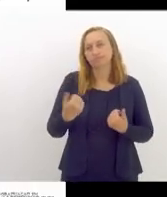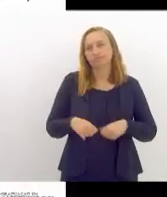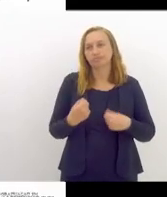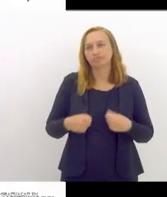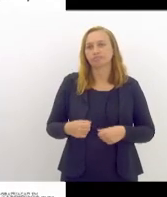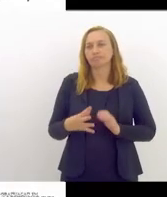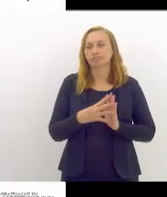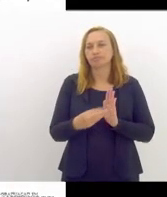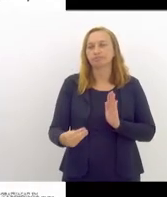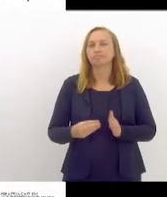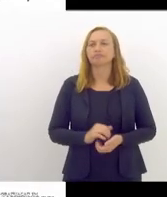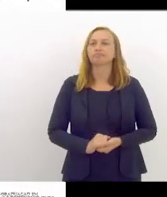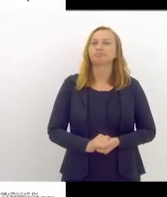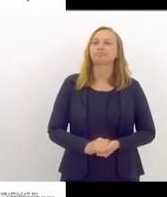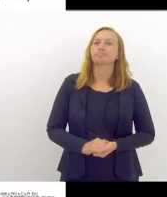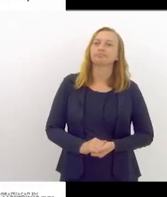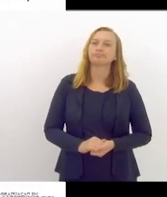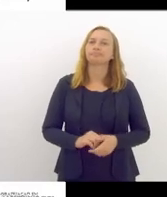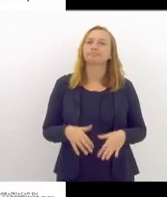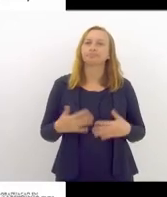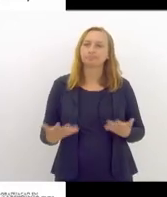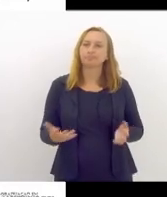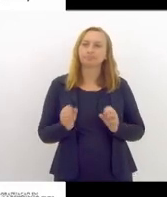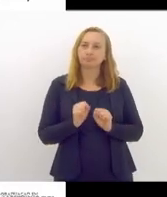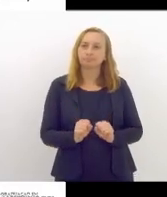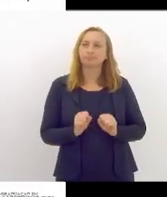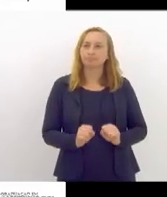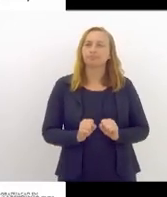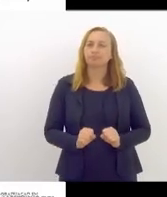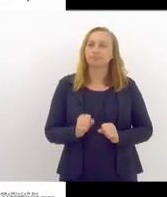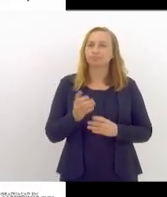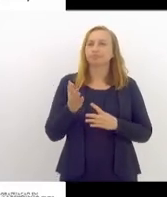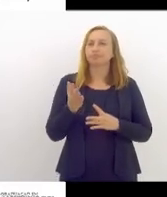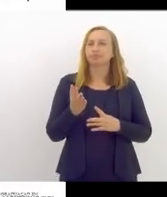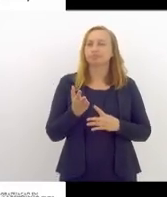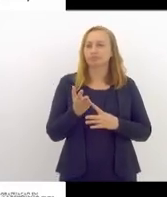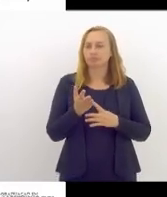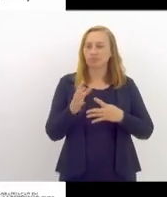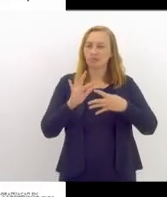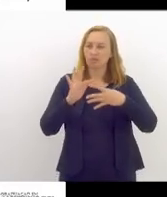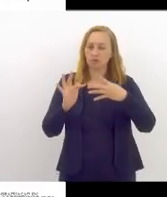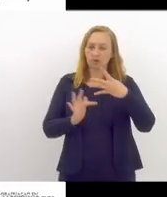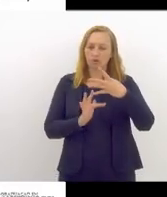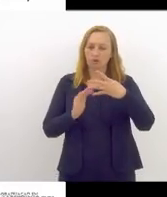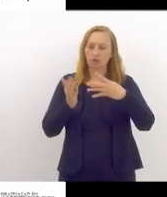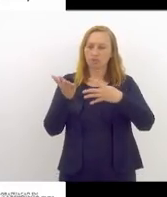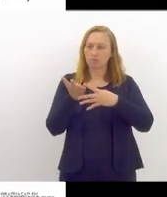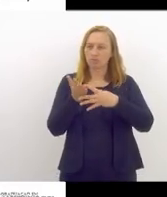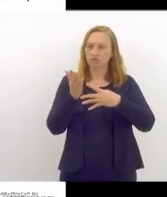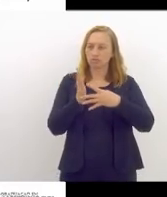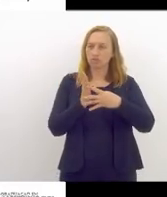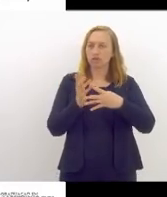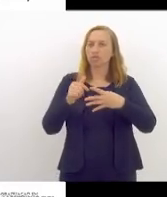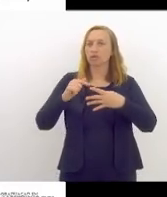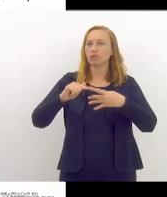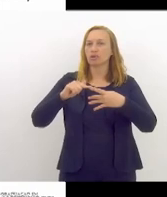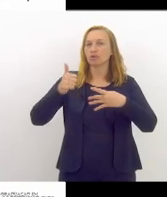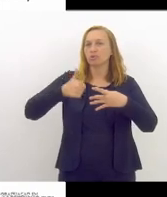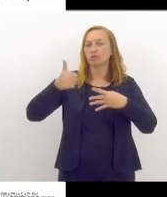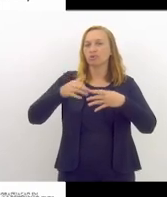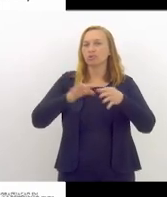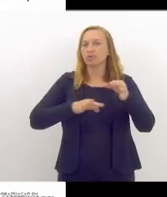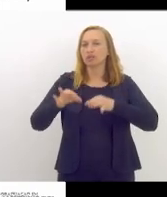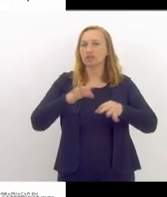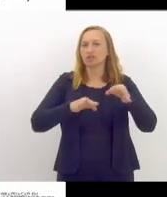modelo então nós podemos né Tá dividido em quatro fenômenos né o primeiro planejamento e